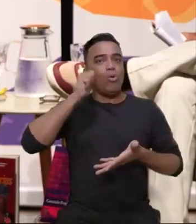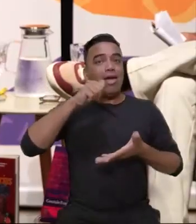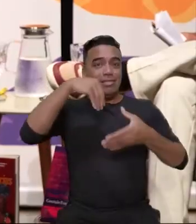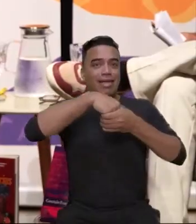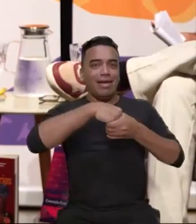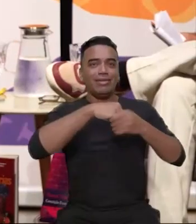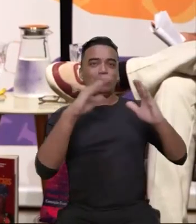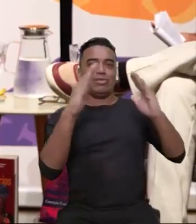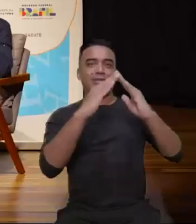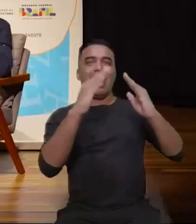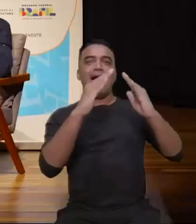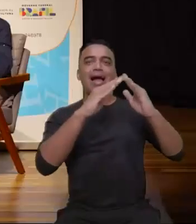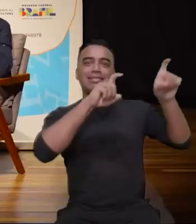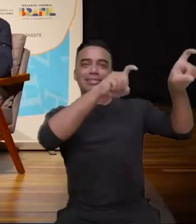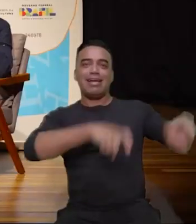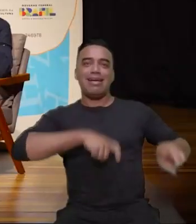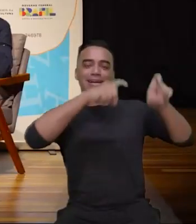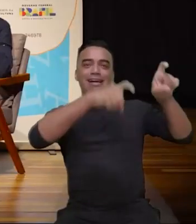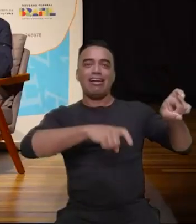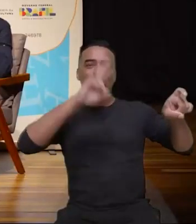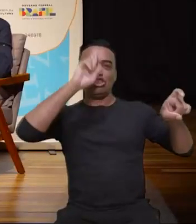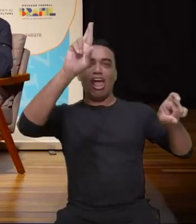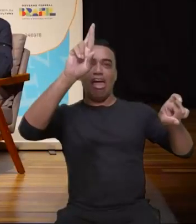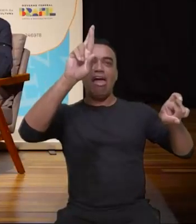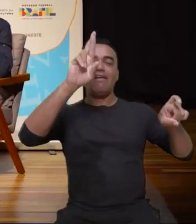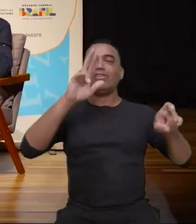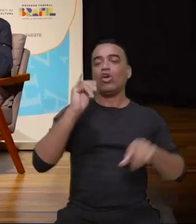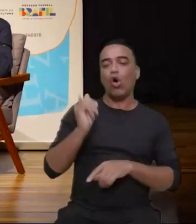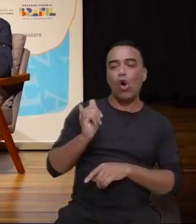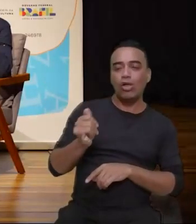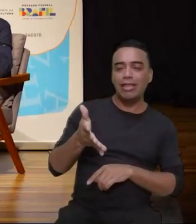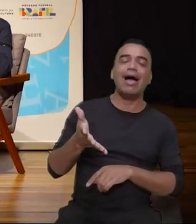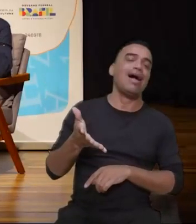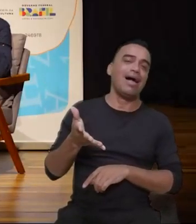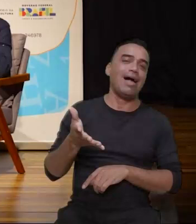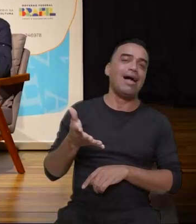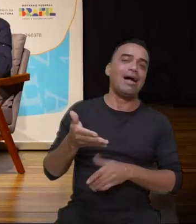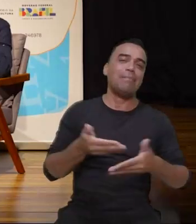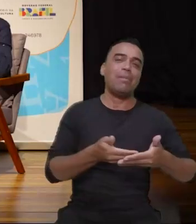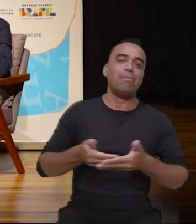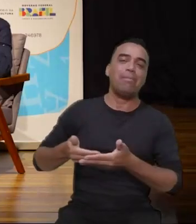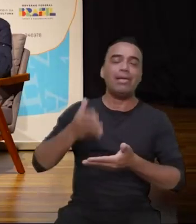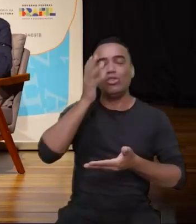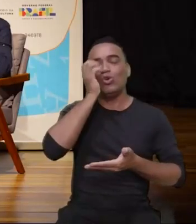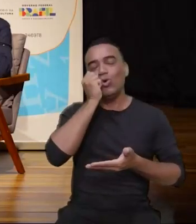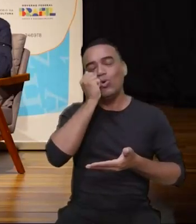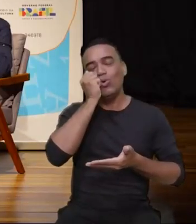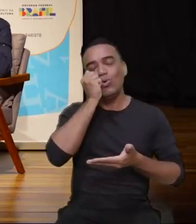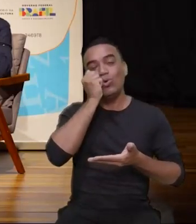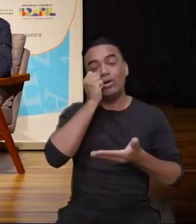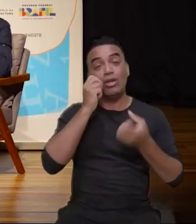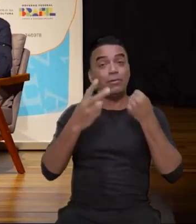Casa Grande, era obrigada a contar a história para adormecer os da Casa Grande. Então, até o